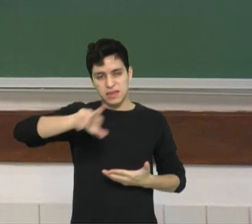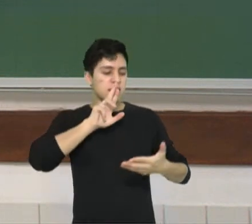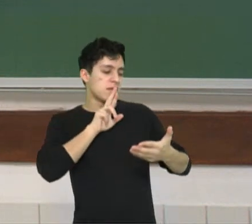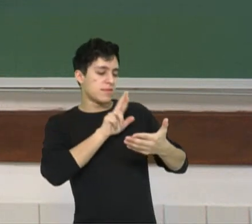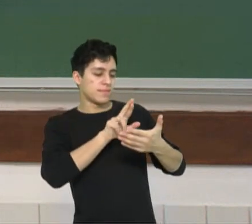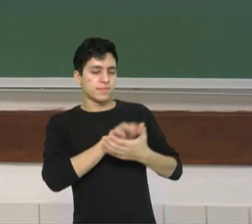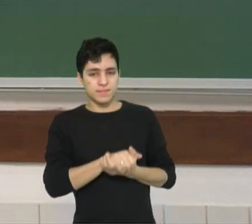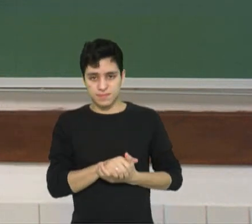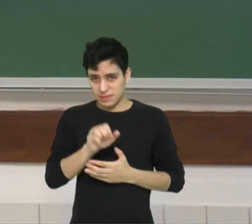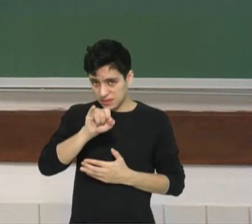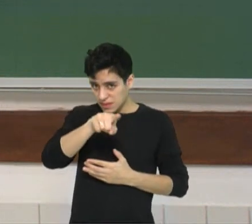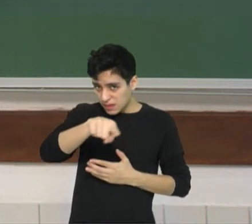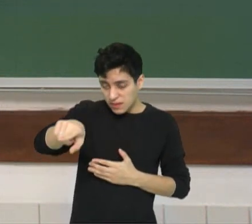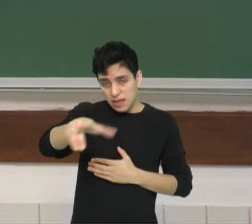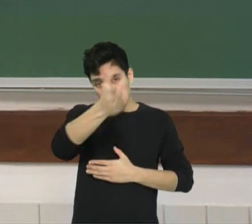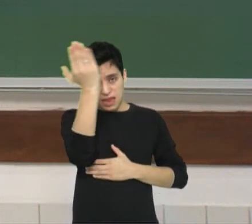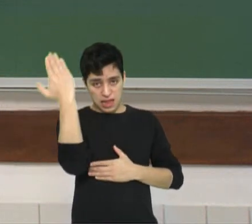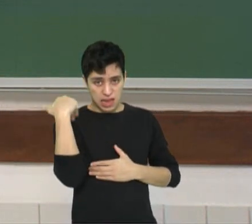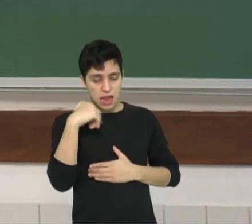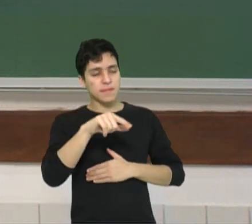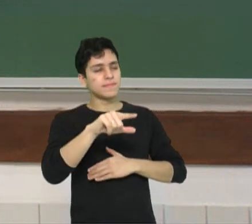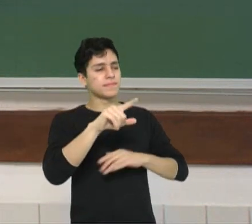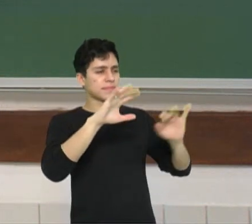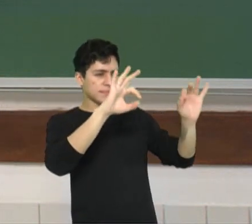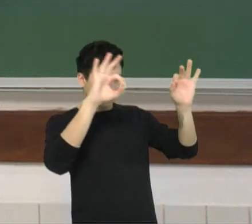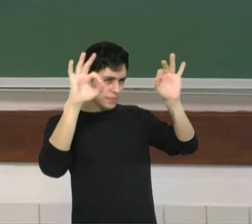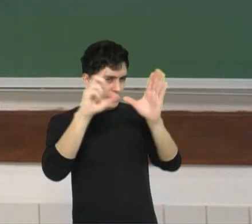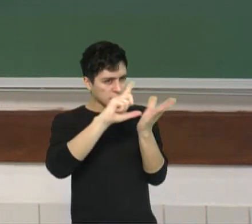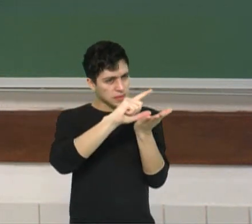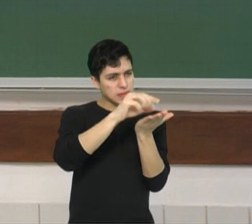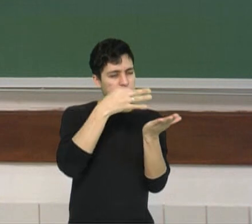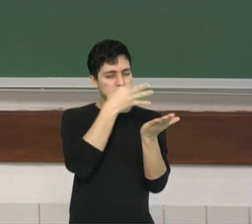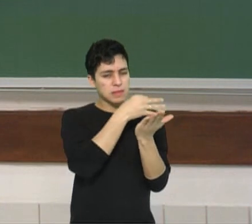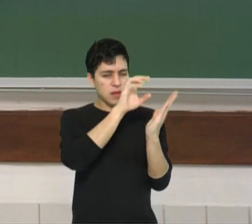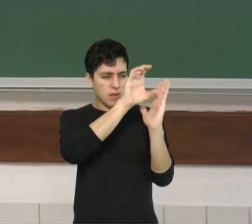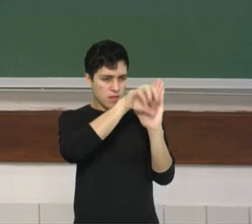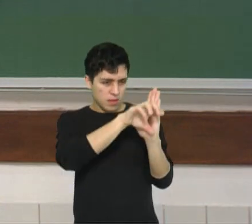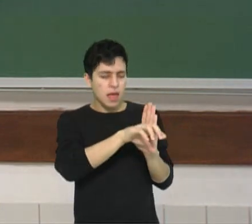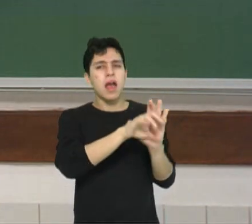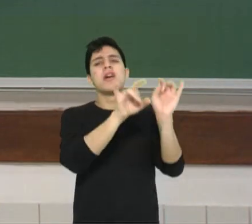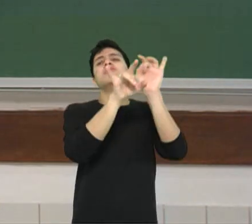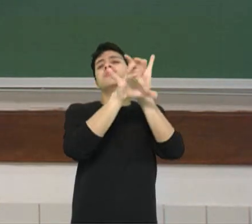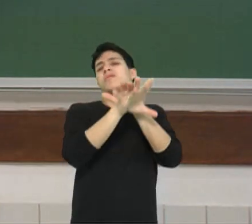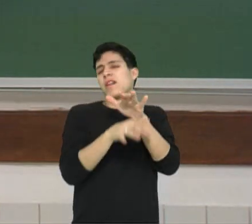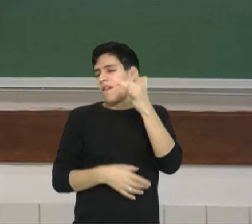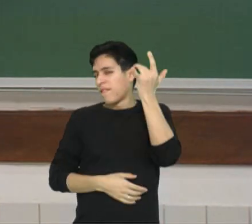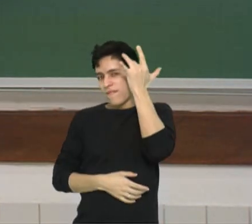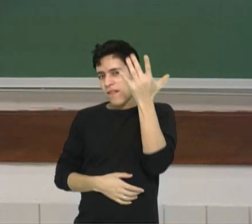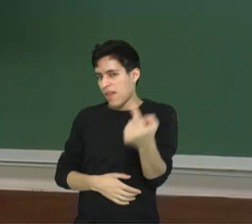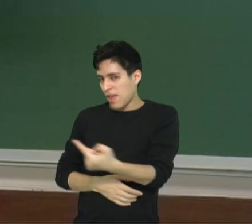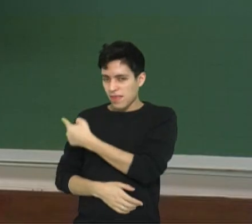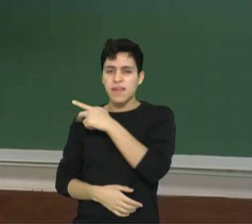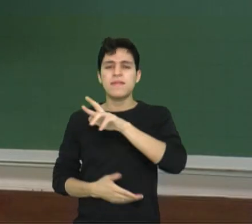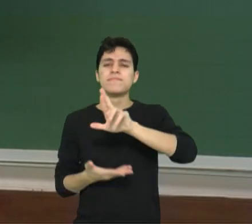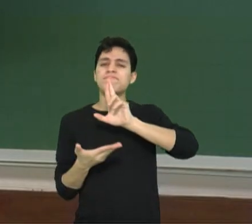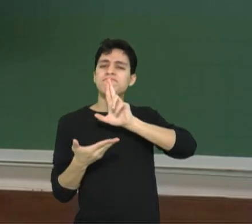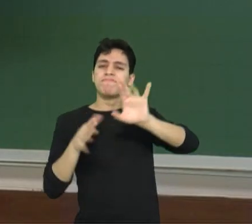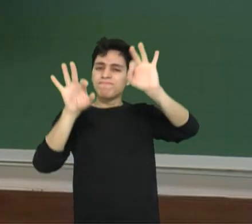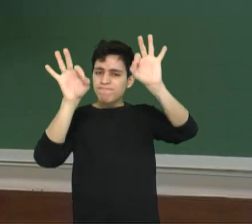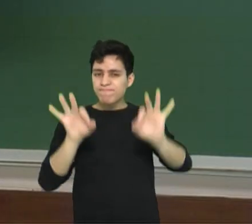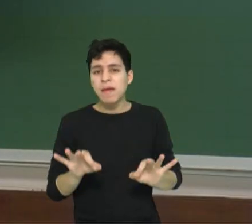da tecnologia influenciar na vida das pessoas e na saúde também. E o próximo subtítulo, ele aborda um